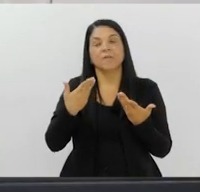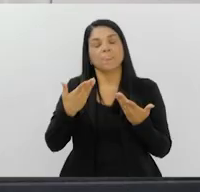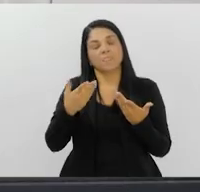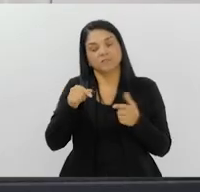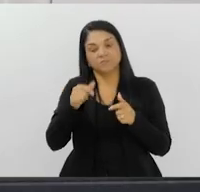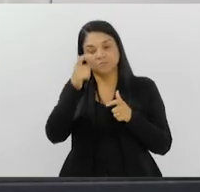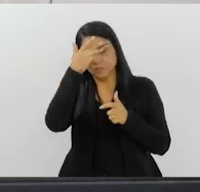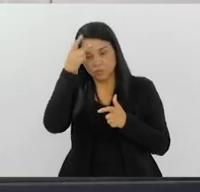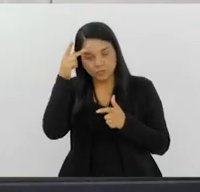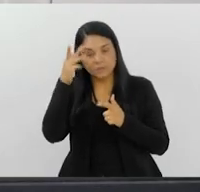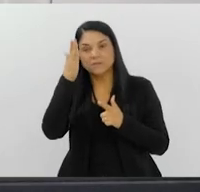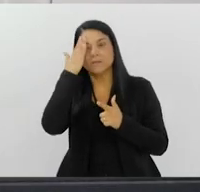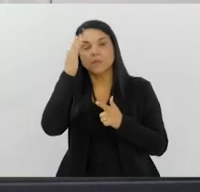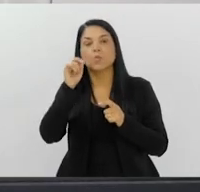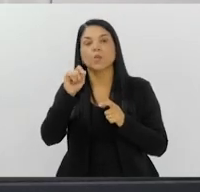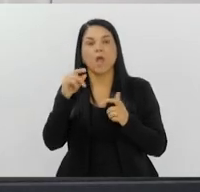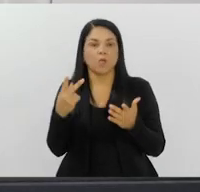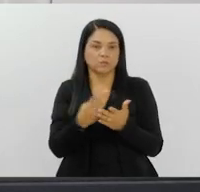lá